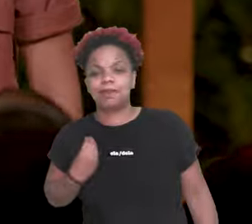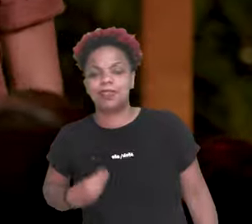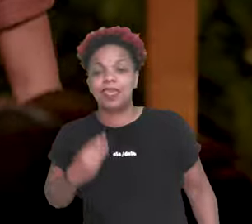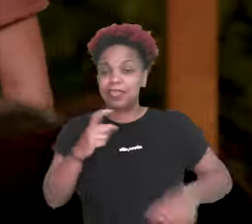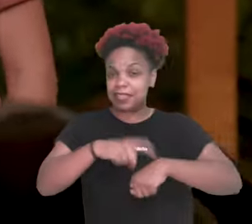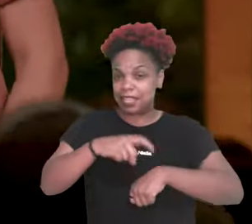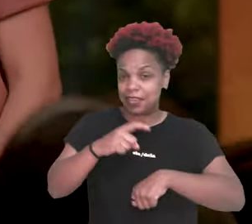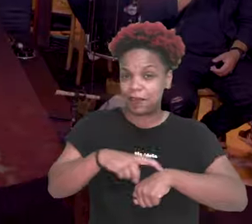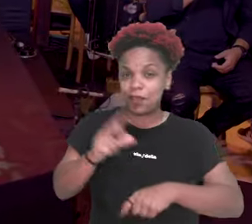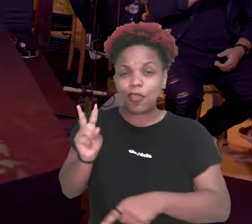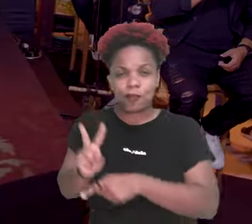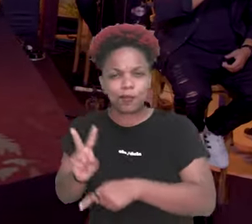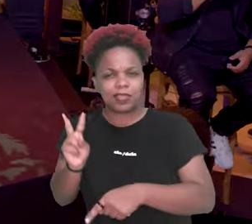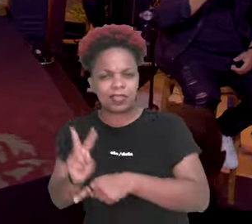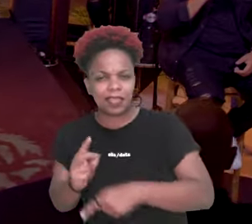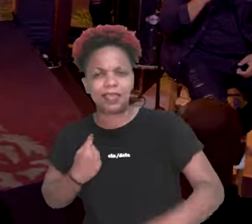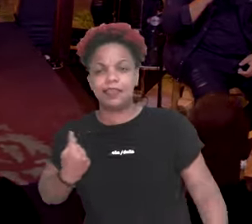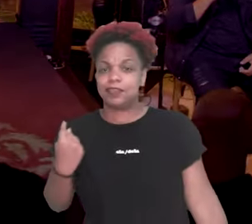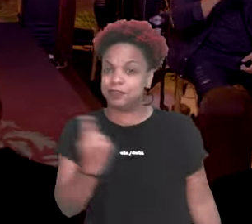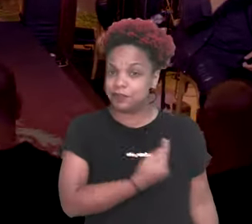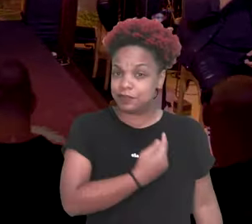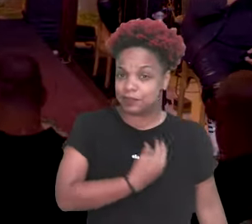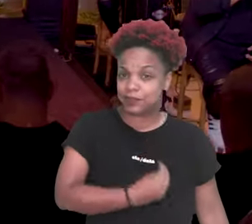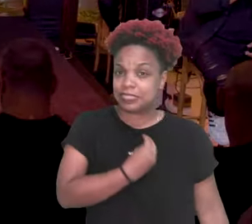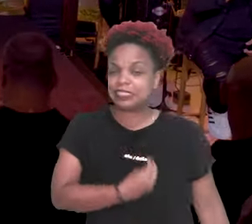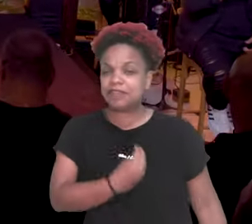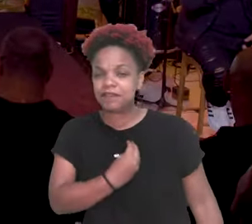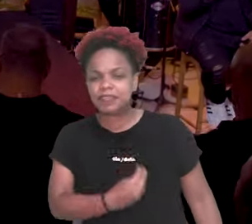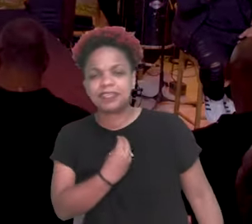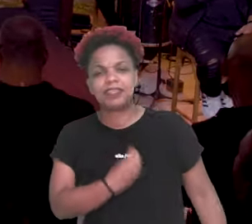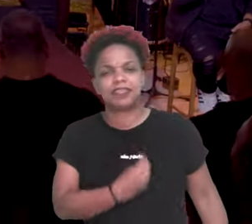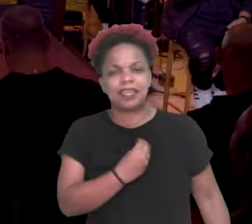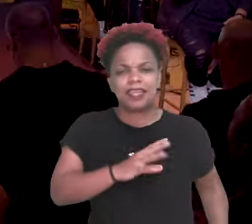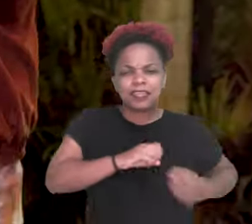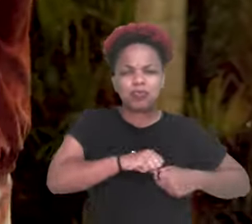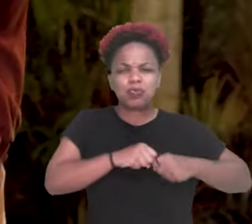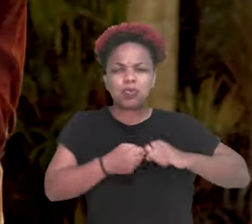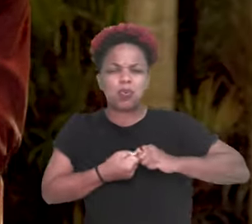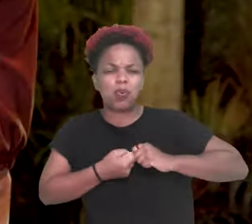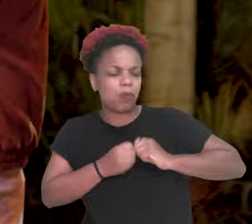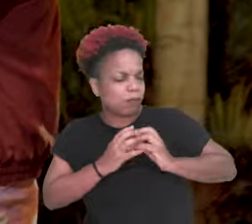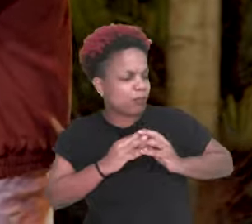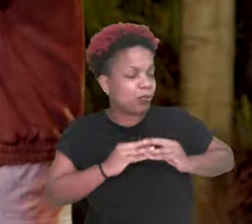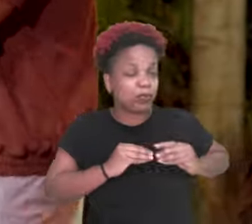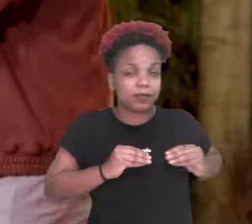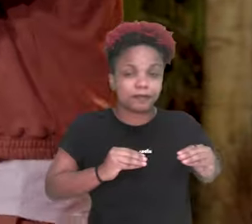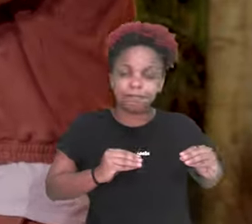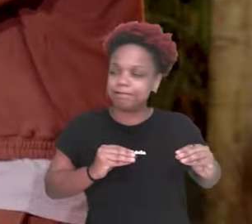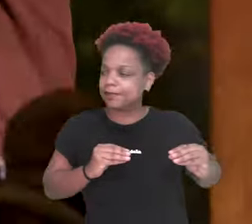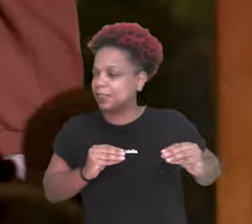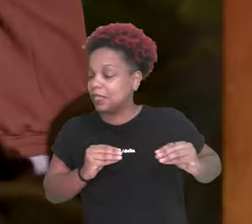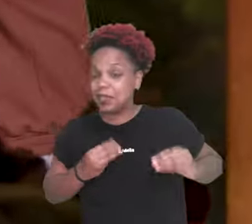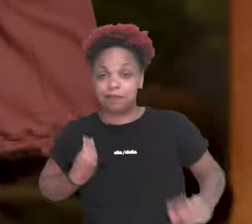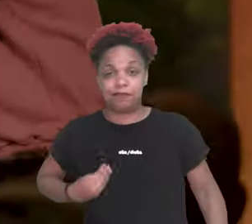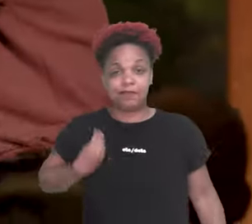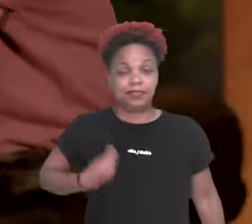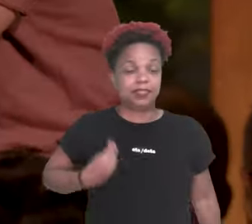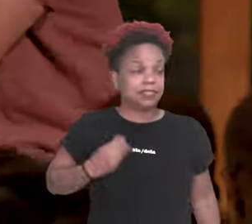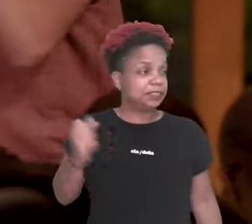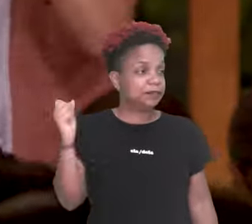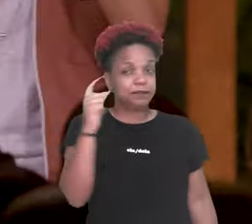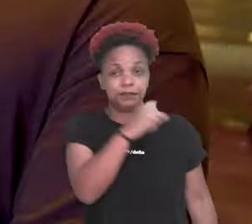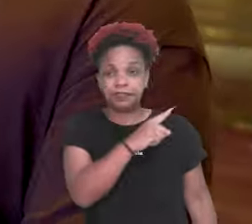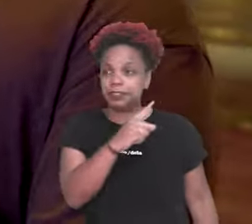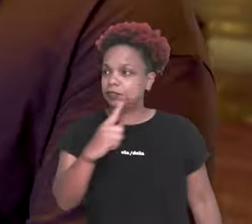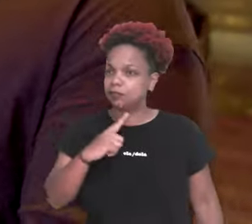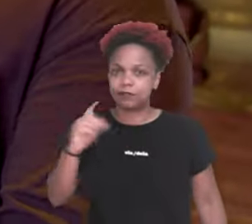É hora de cuidar das nossas vidas. Cicatrizar de vez essa ferida. Essa vida